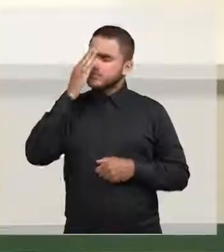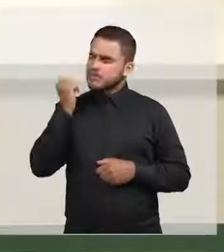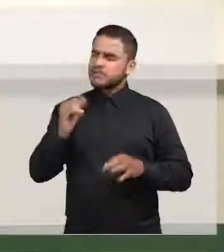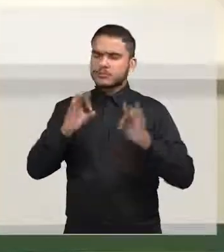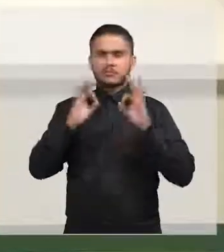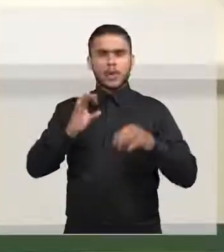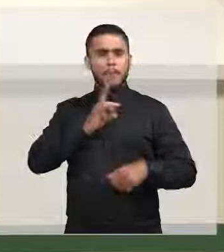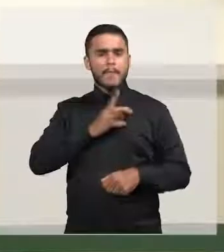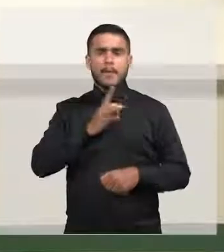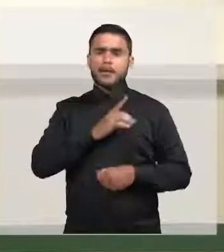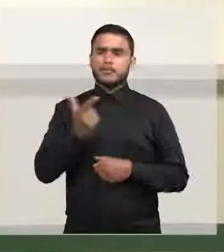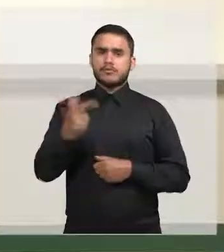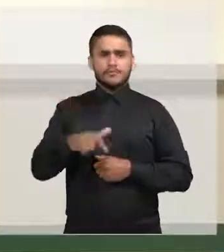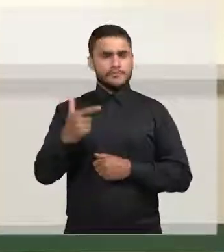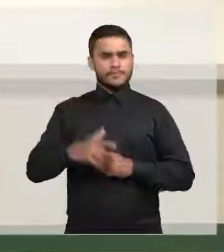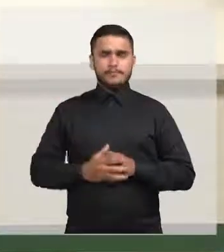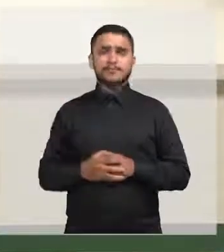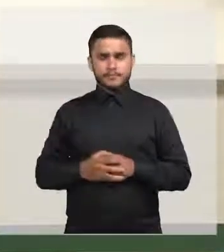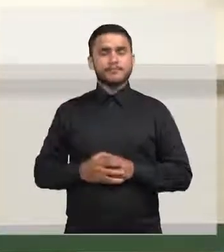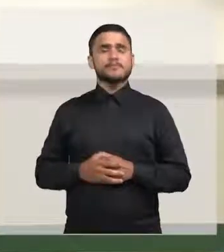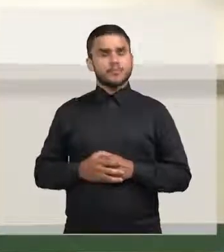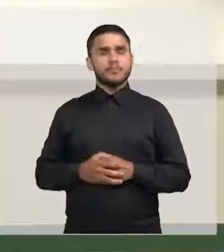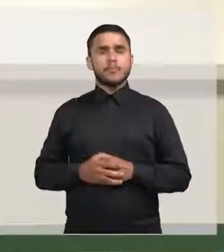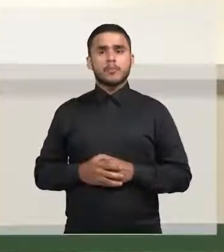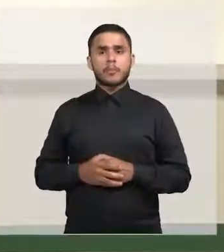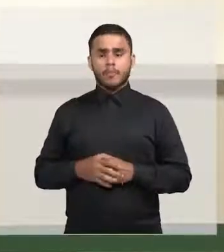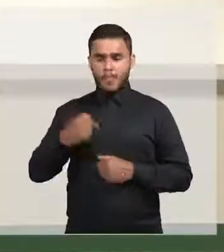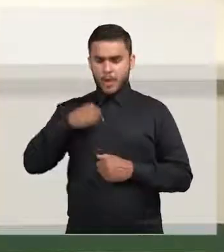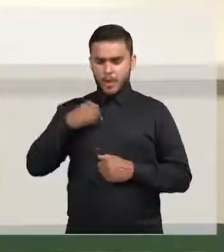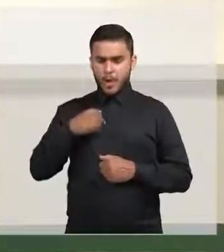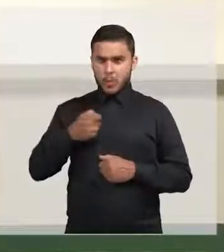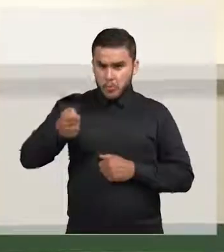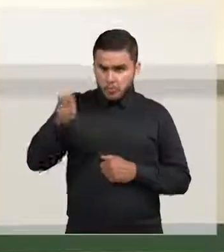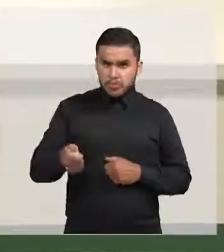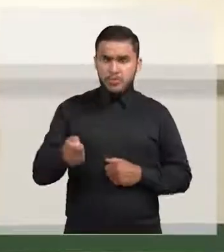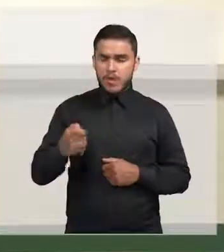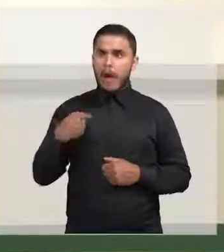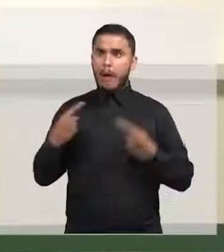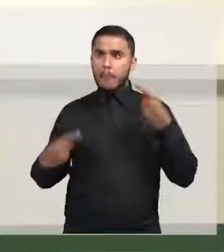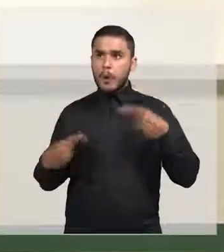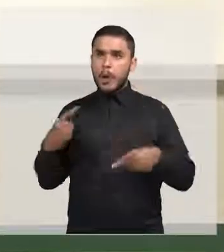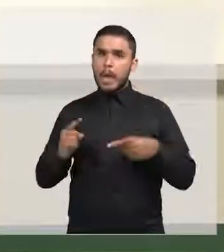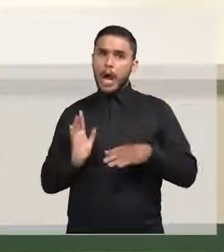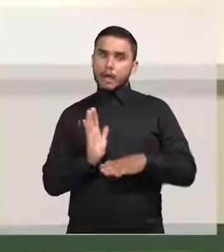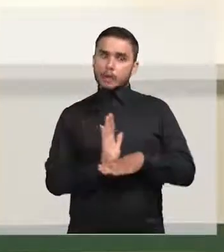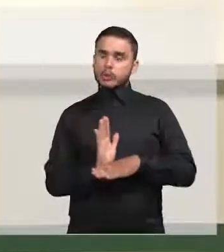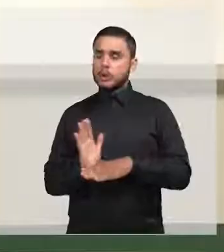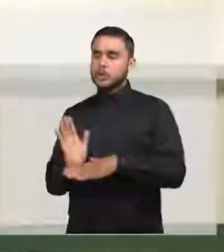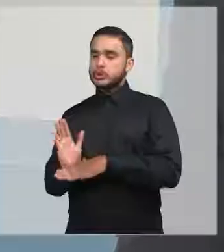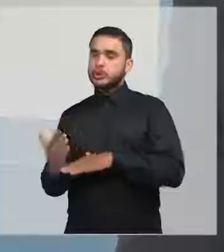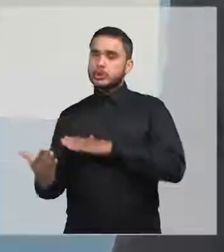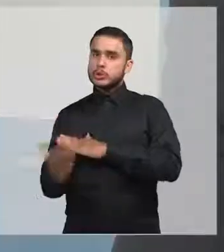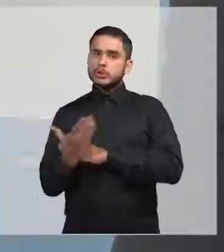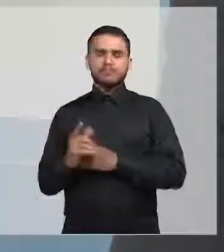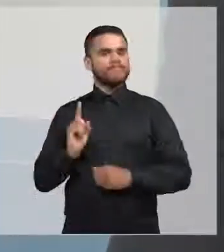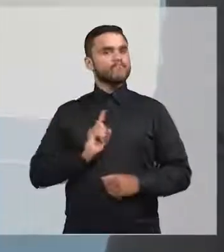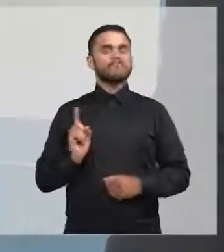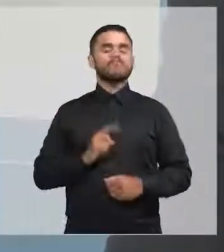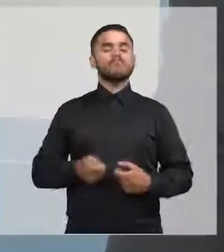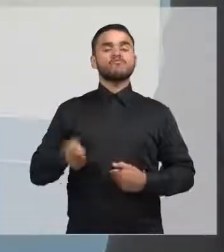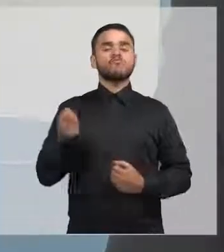do que é uma democracia, eu acho que isso não é papel de magistrado, no meu entender. O lado positivo que eu achei, que é muito parecido com